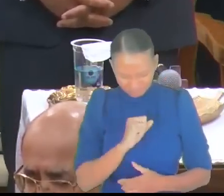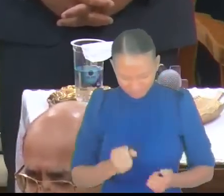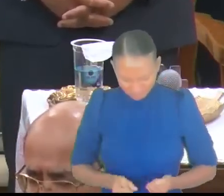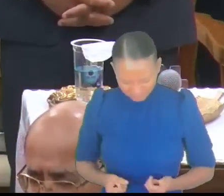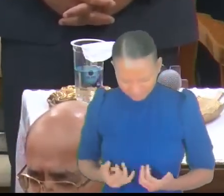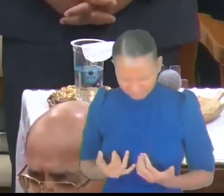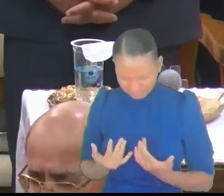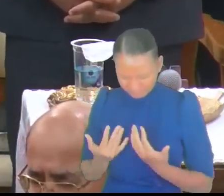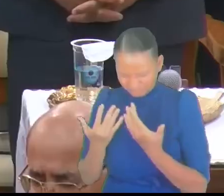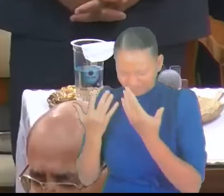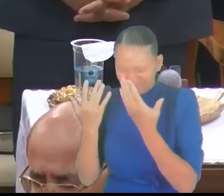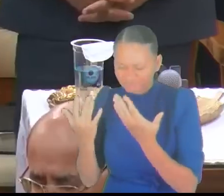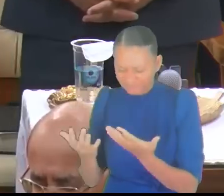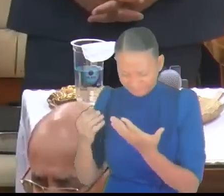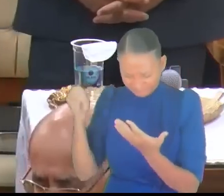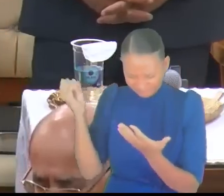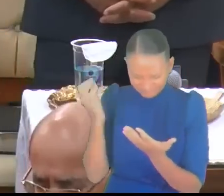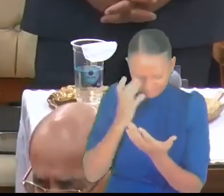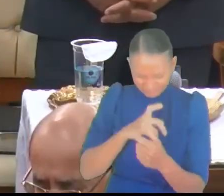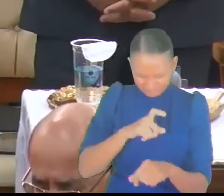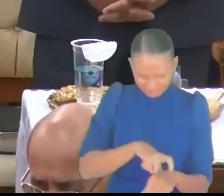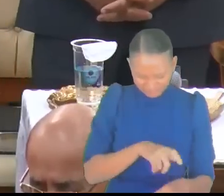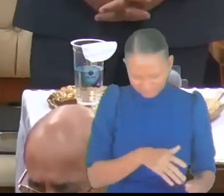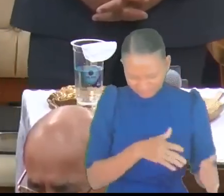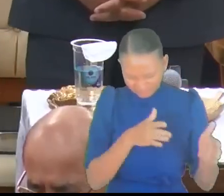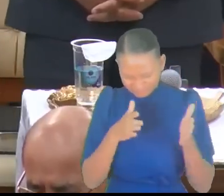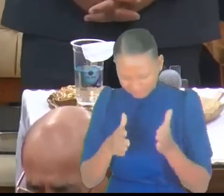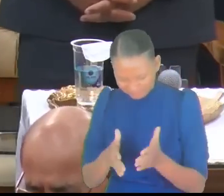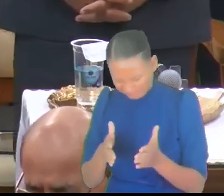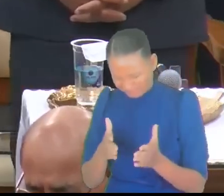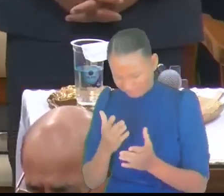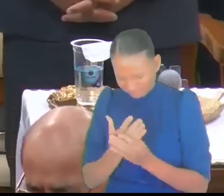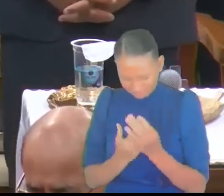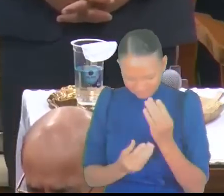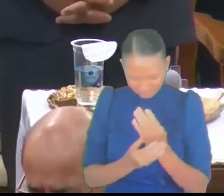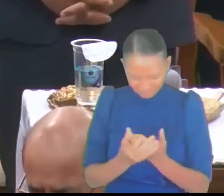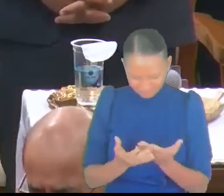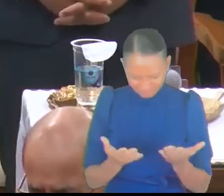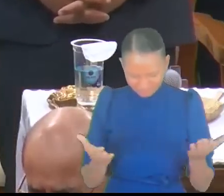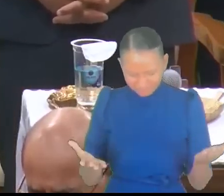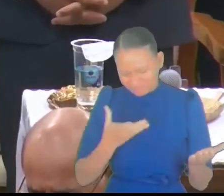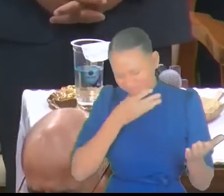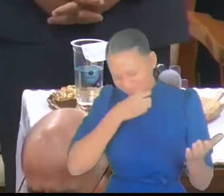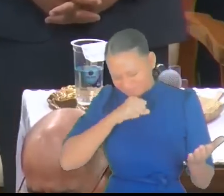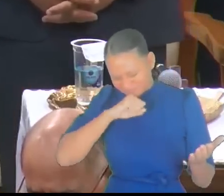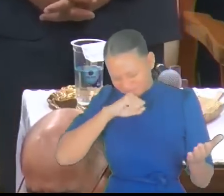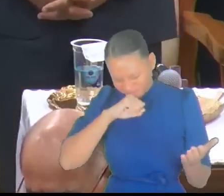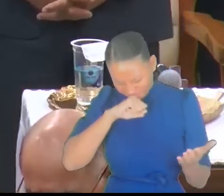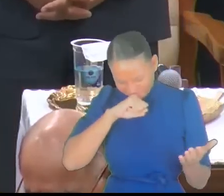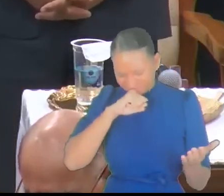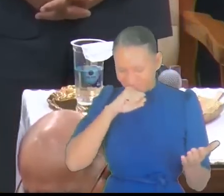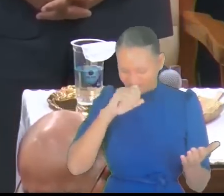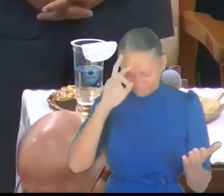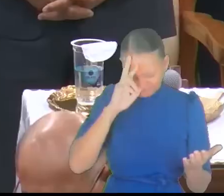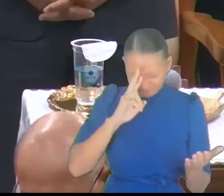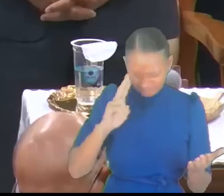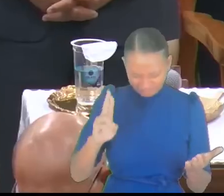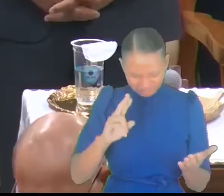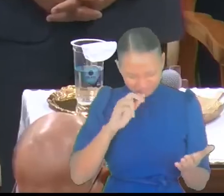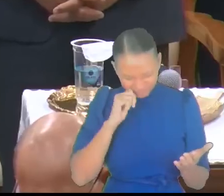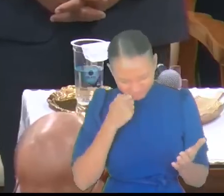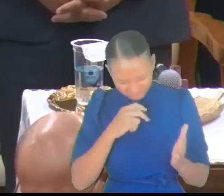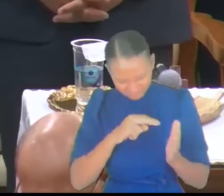graça. Neste momento está aqui em minhas mãos o pão, Senhor, que é o símbolo do corpo do teu Filho